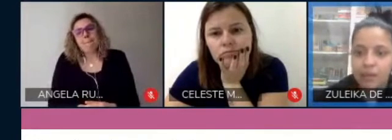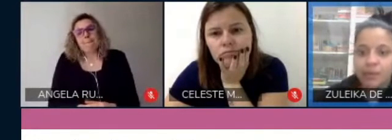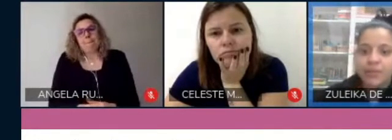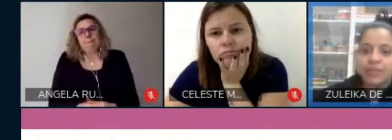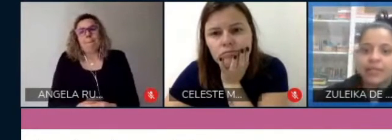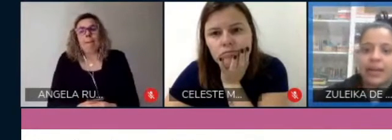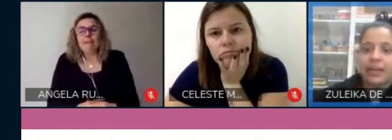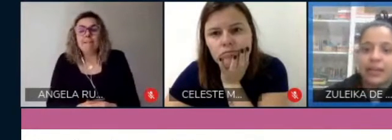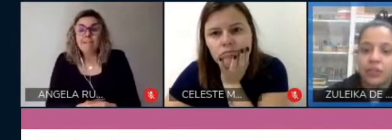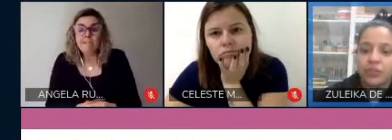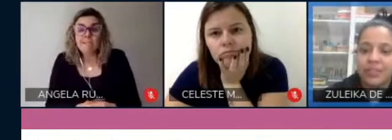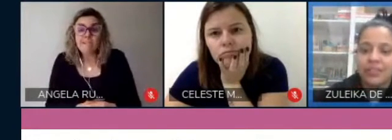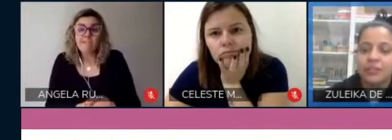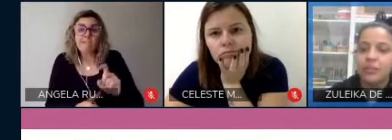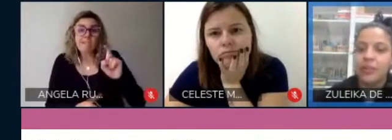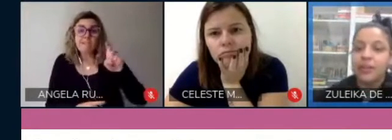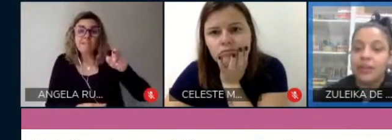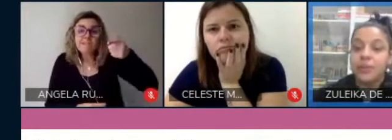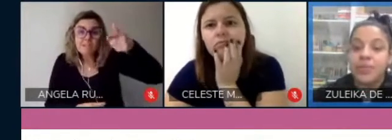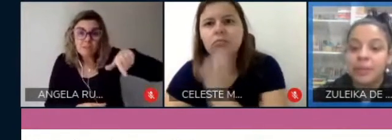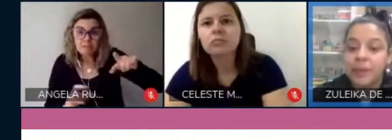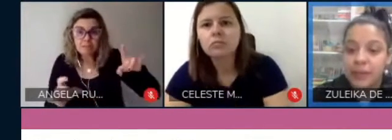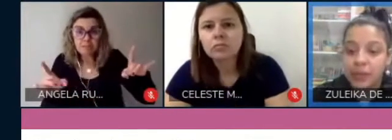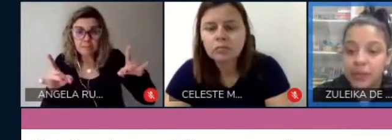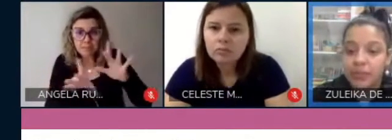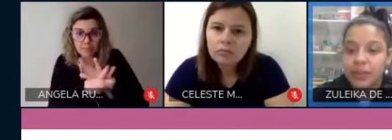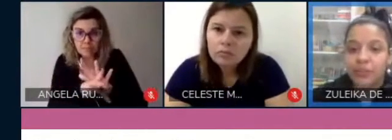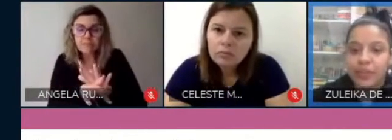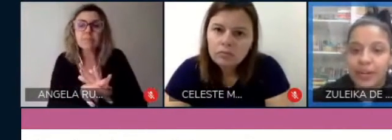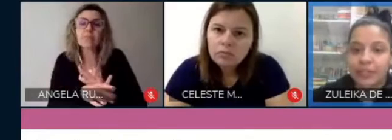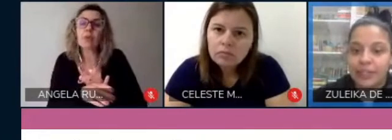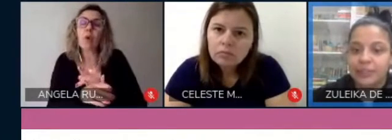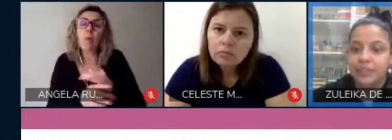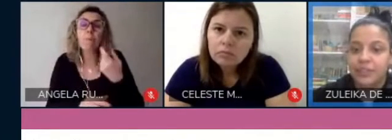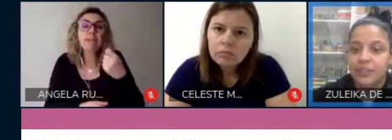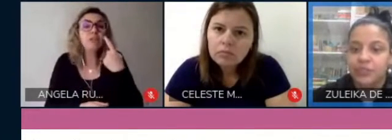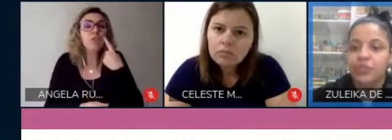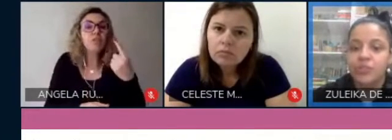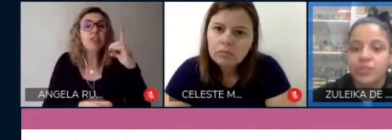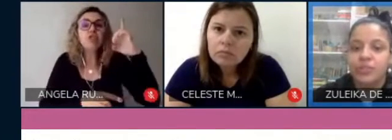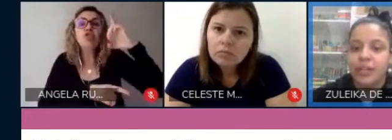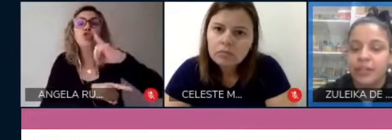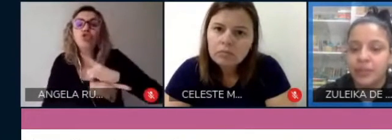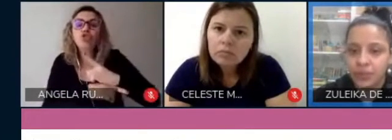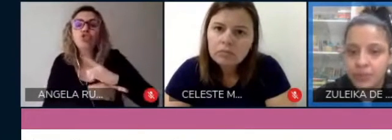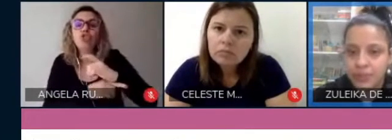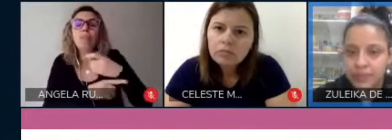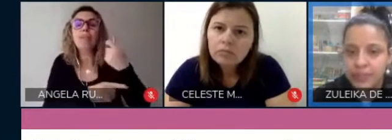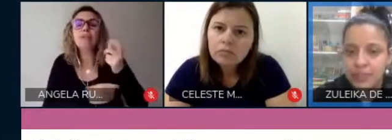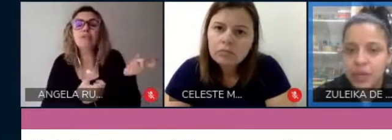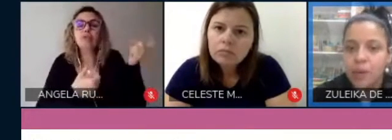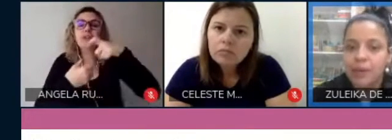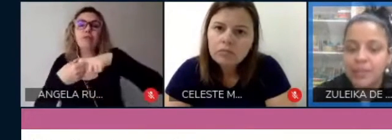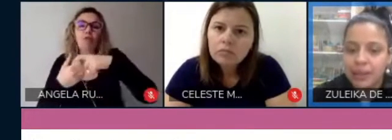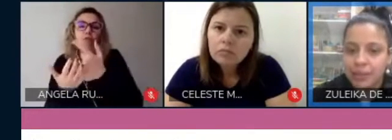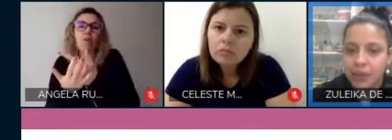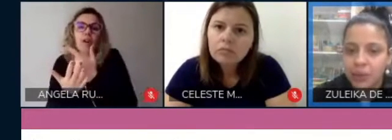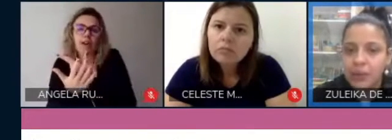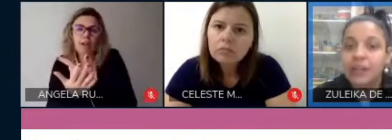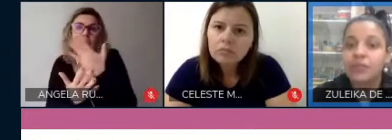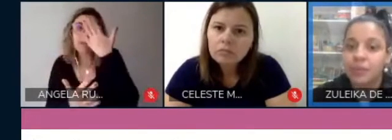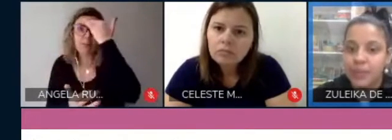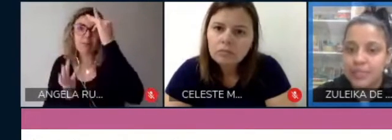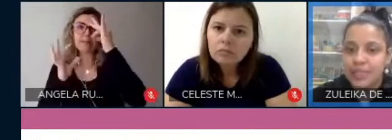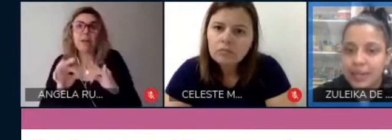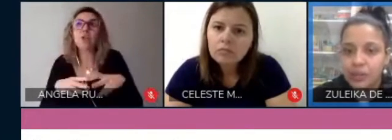Aqui, após clicar em renovação, eu sempre tenho que verificar a data de devolução de cada um dos itens para